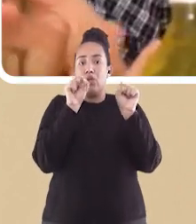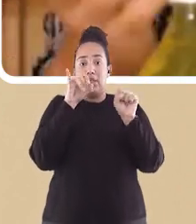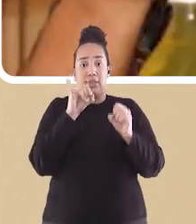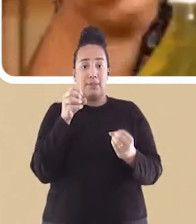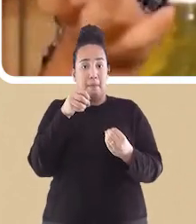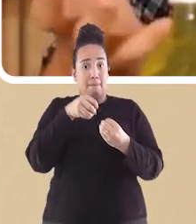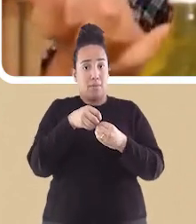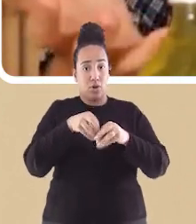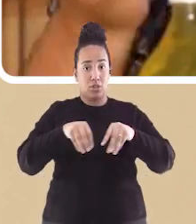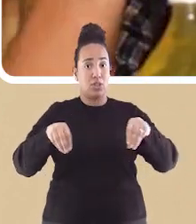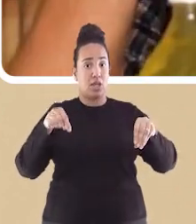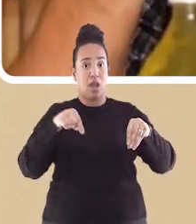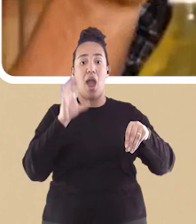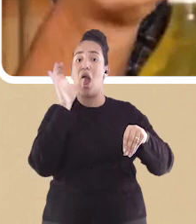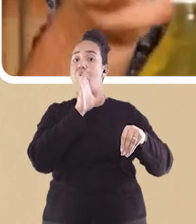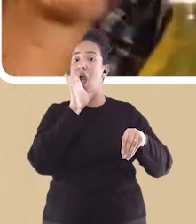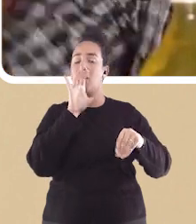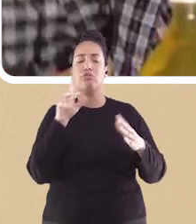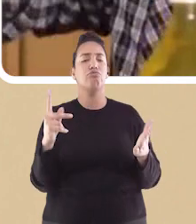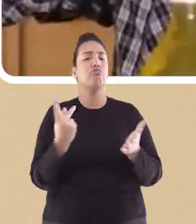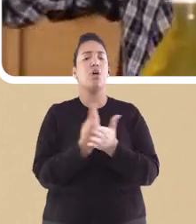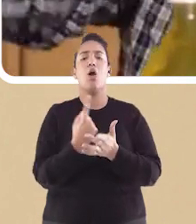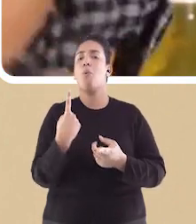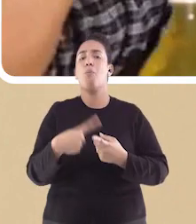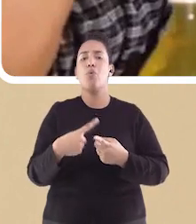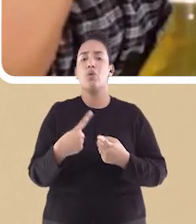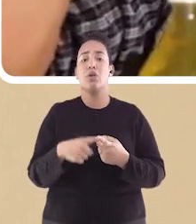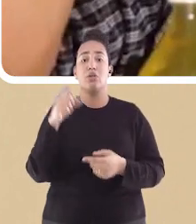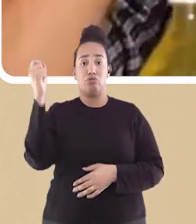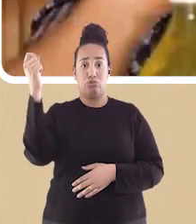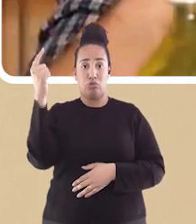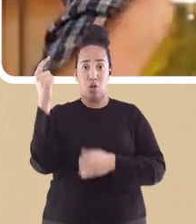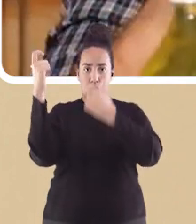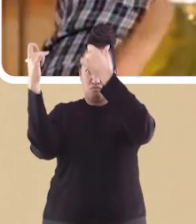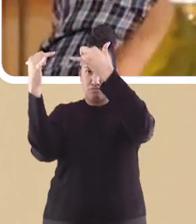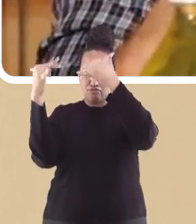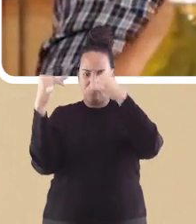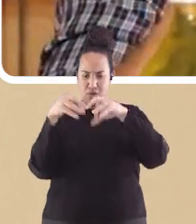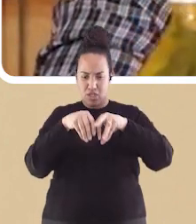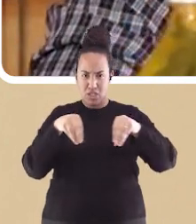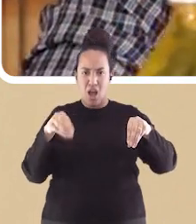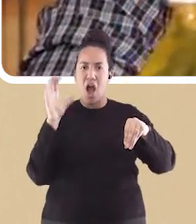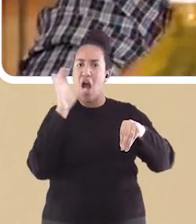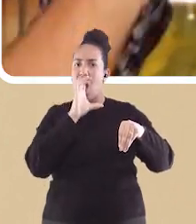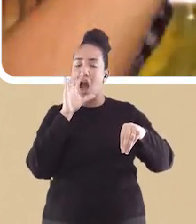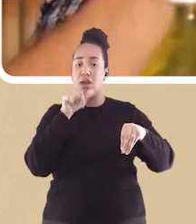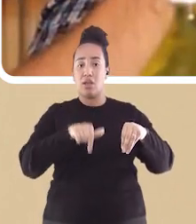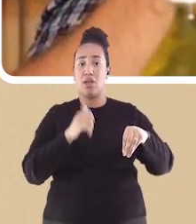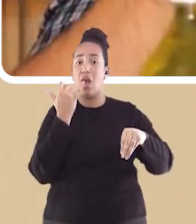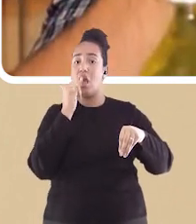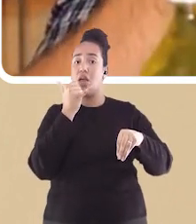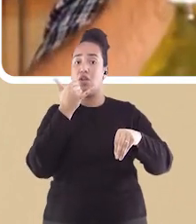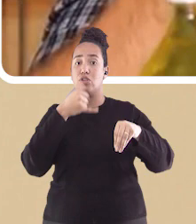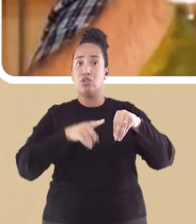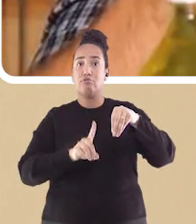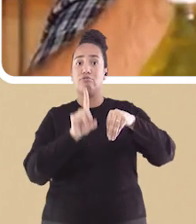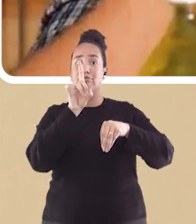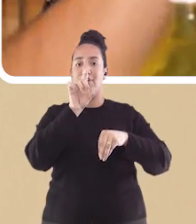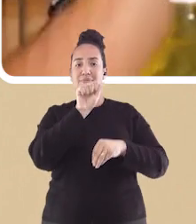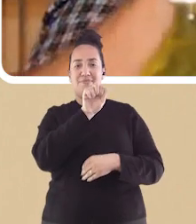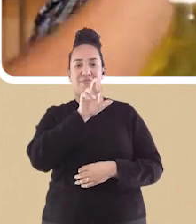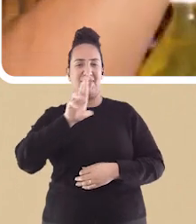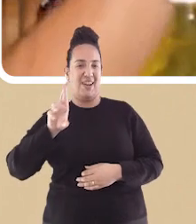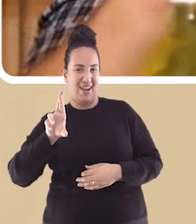perto do solo, fica mais quente. Isso acontece porque o Sol esquenta o solo e parte dessa energia é transferida para o ar que está logo acima